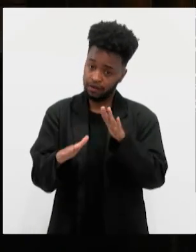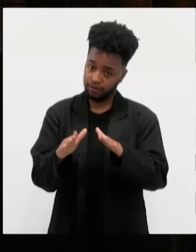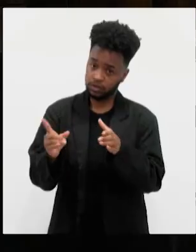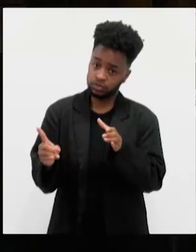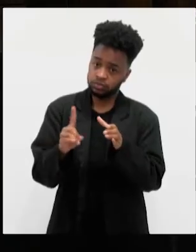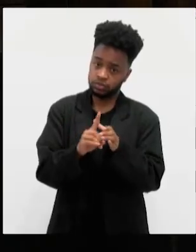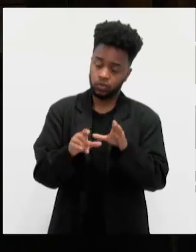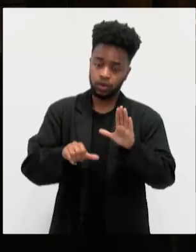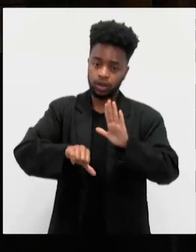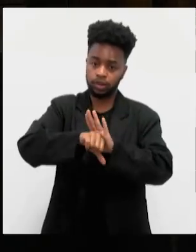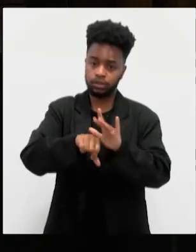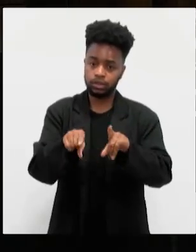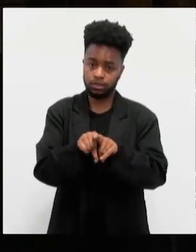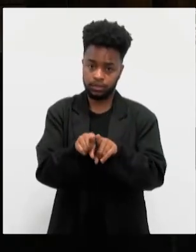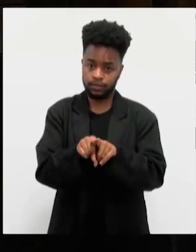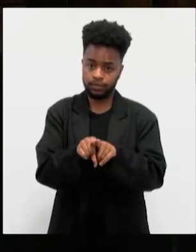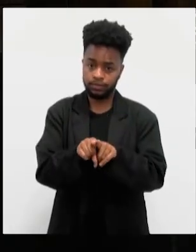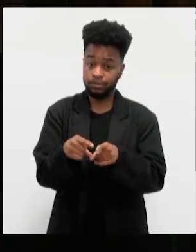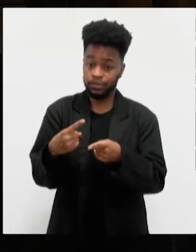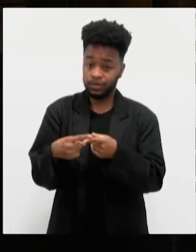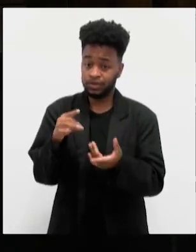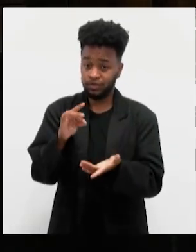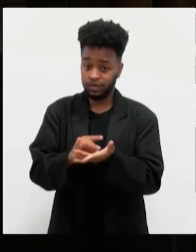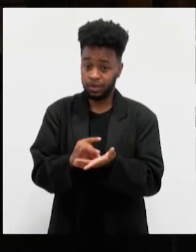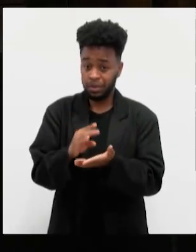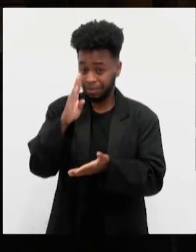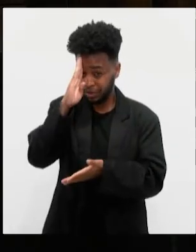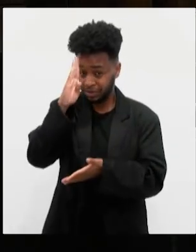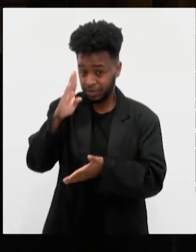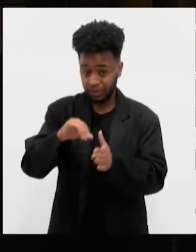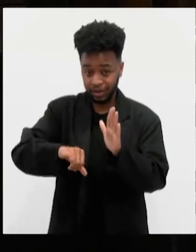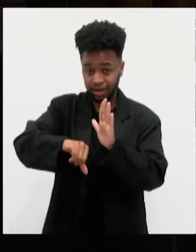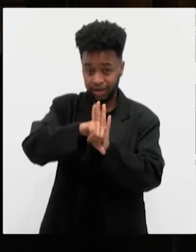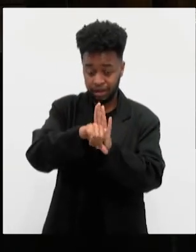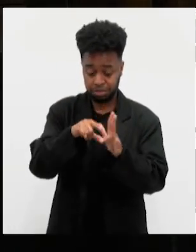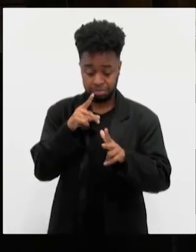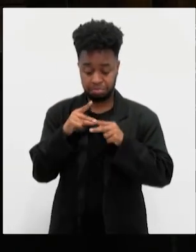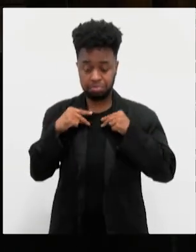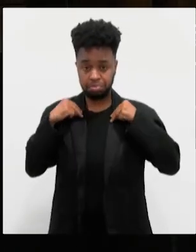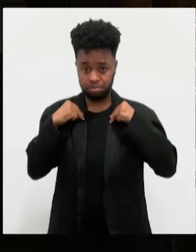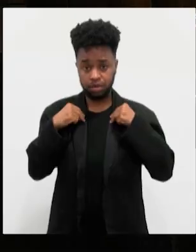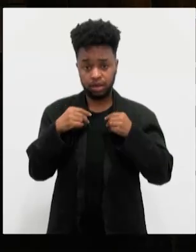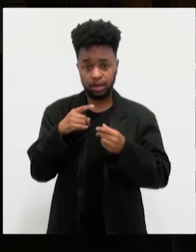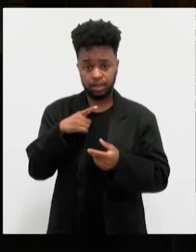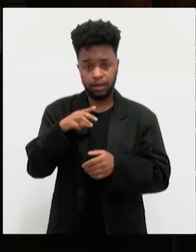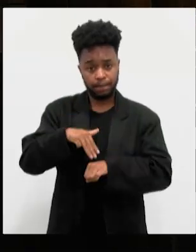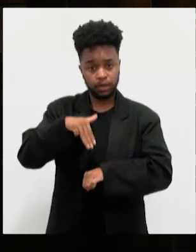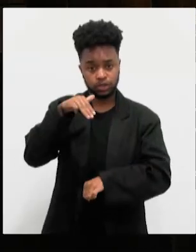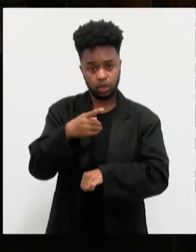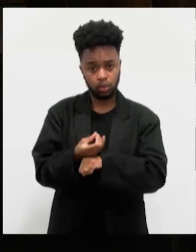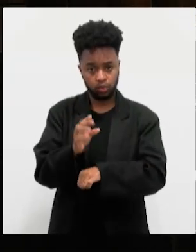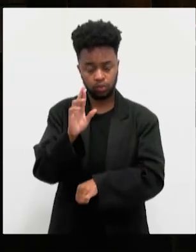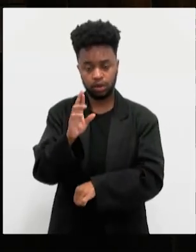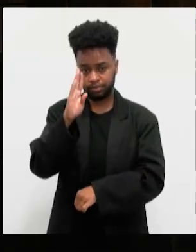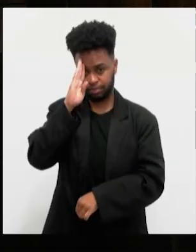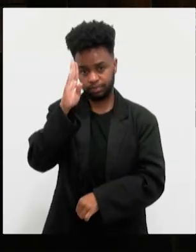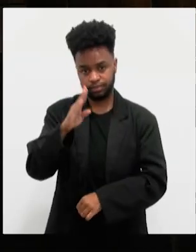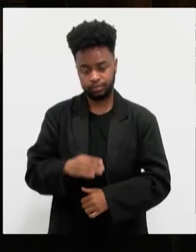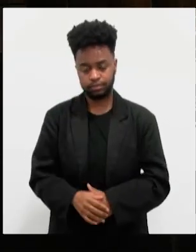crime. Aliás, os maiores crimes de colarinho branco, geralmente, têm mestrado e doutorado,